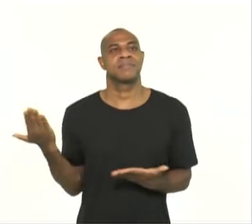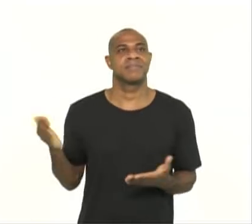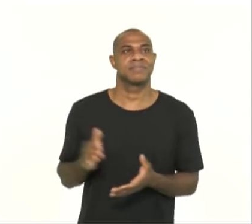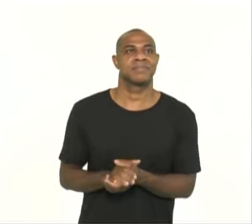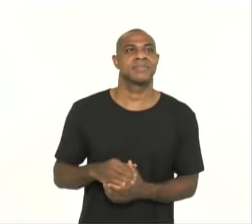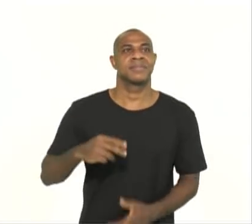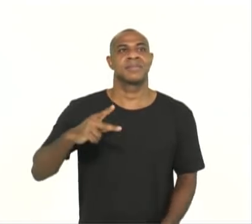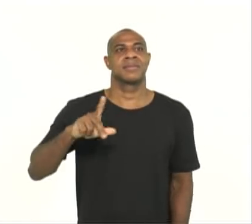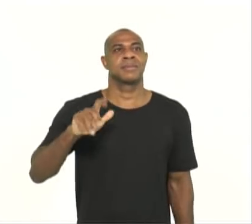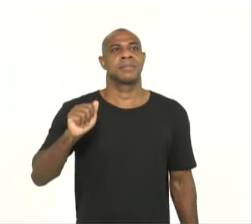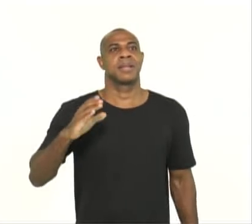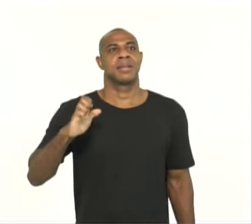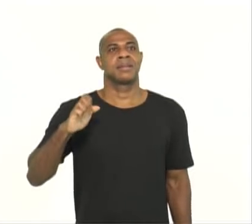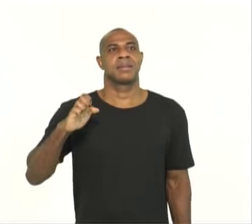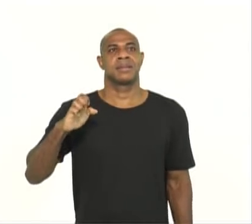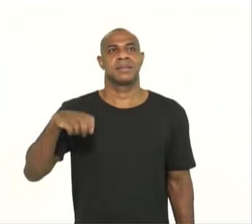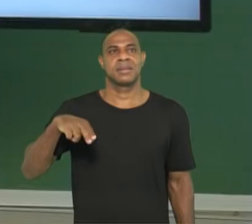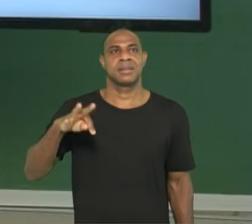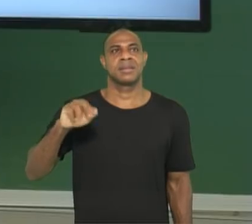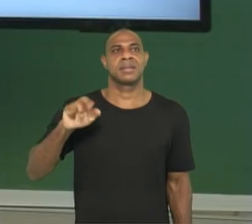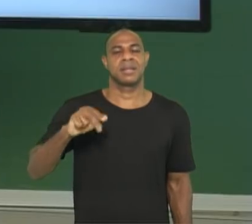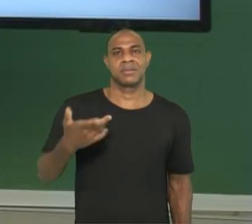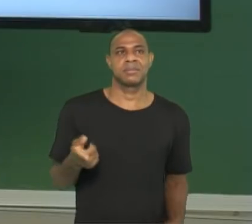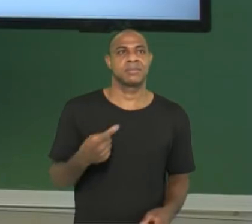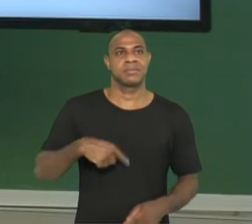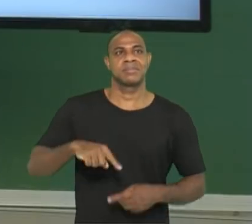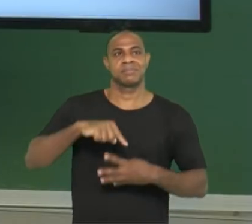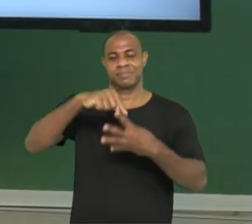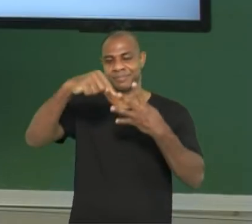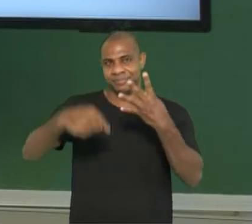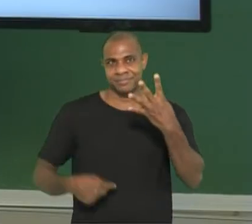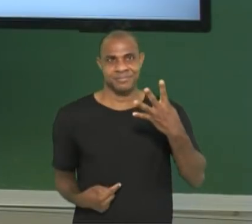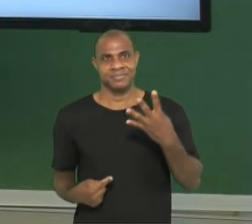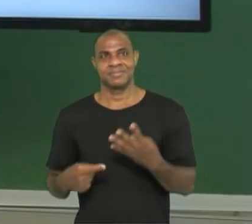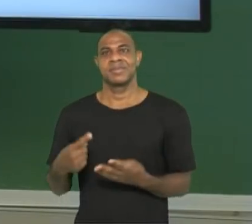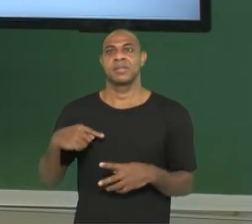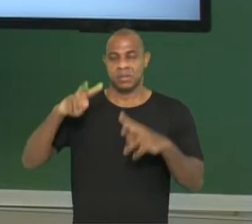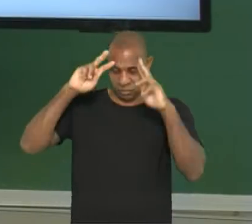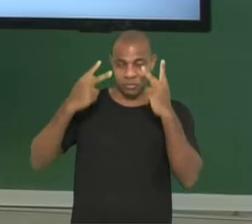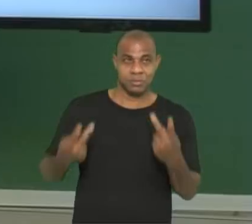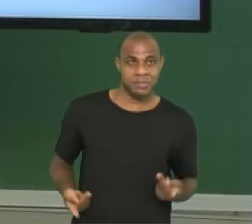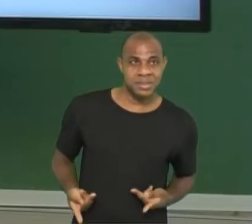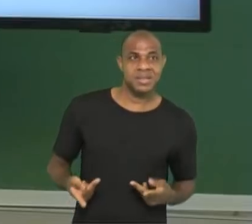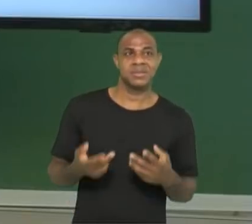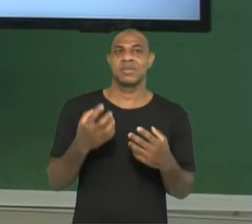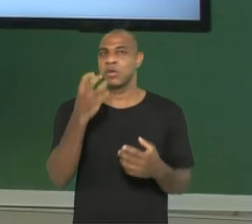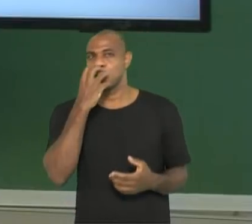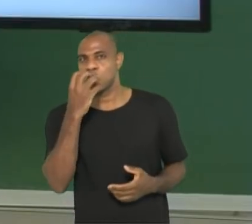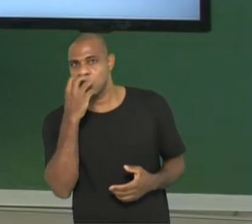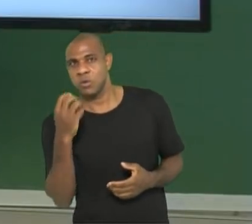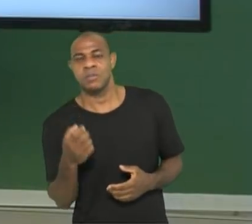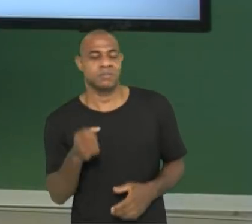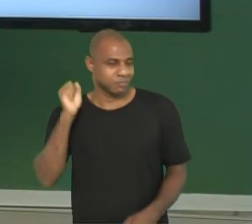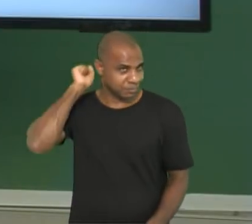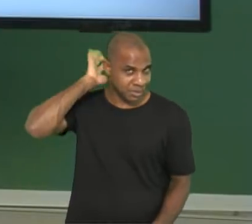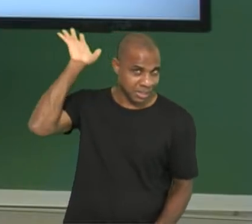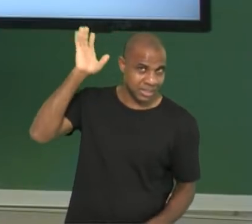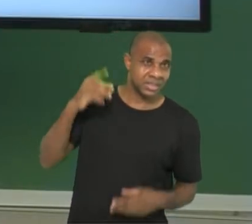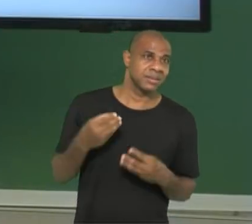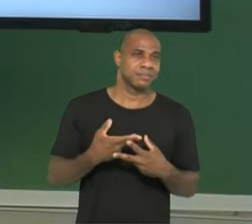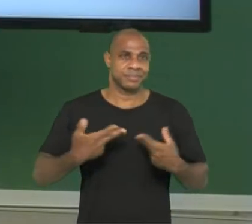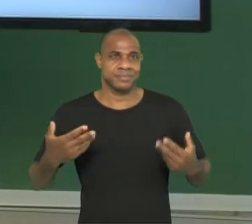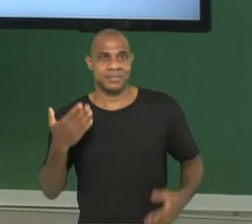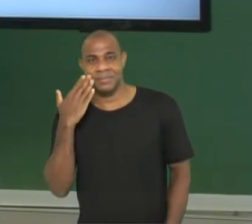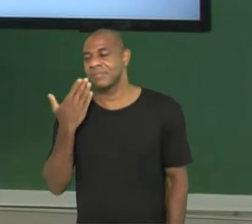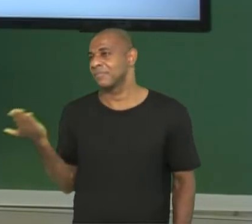cães, baleias, morcegos e nós, seres humanos. Os placentários têm seus filhotes desenvolvidos dentro do útero materno.